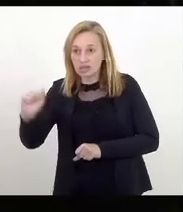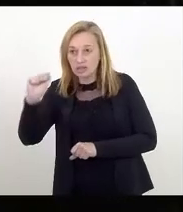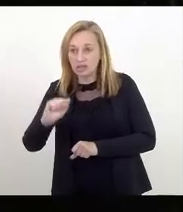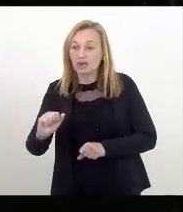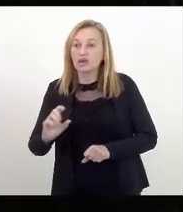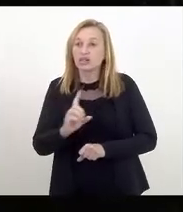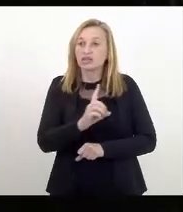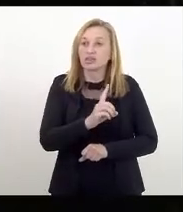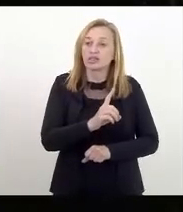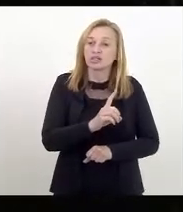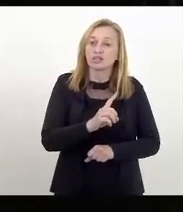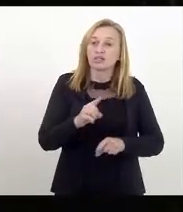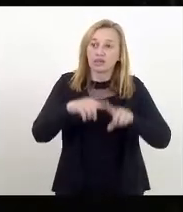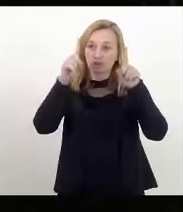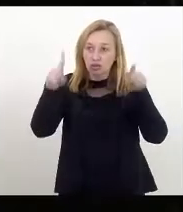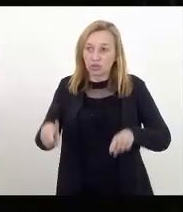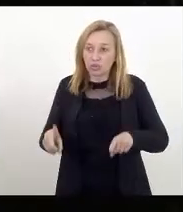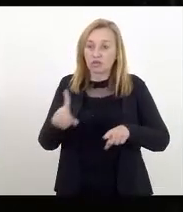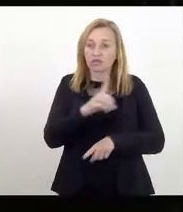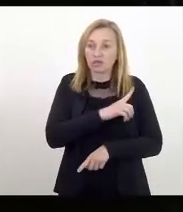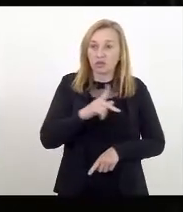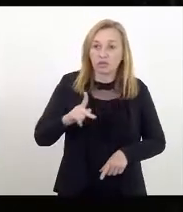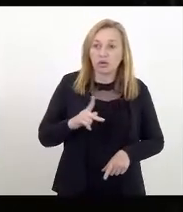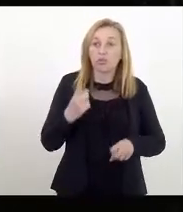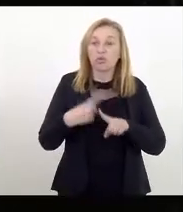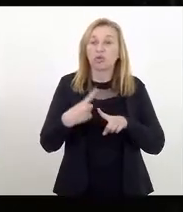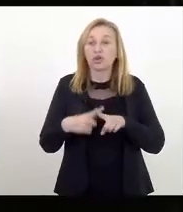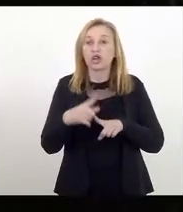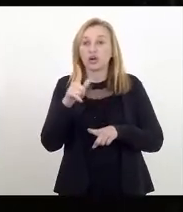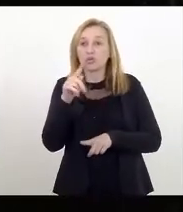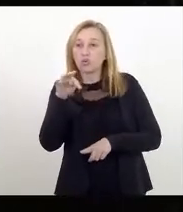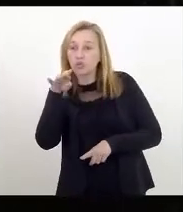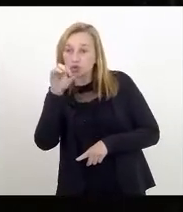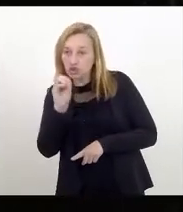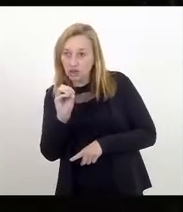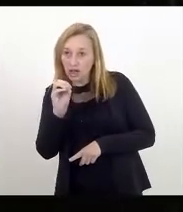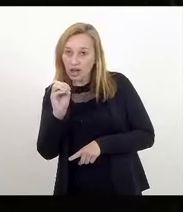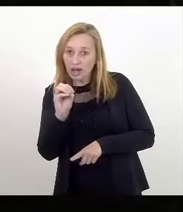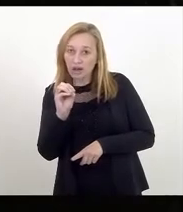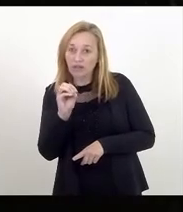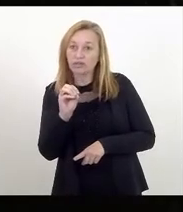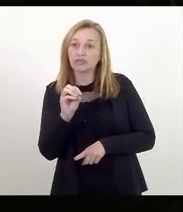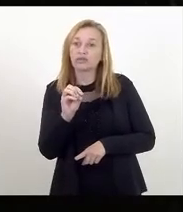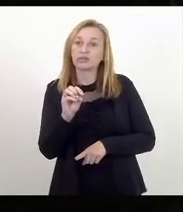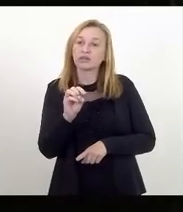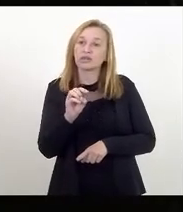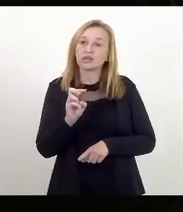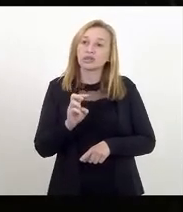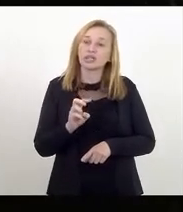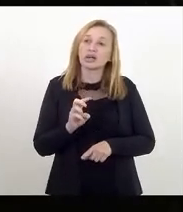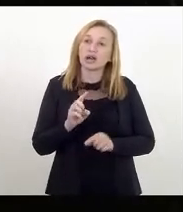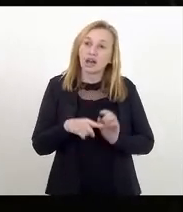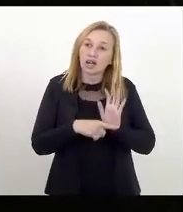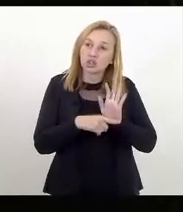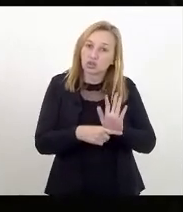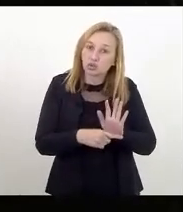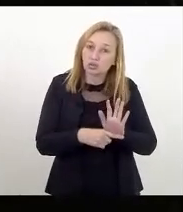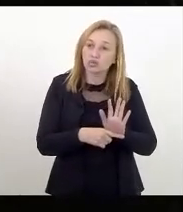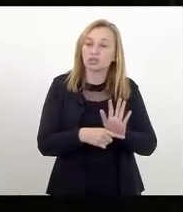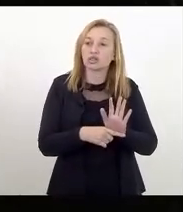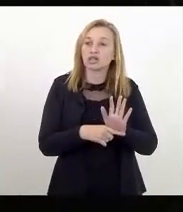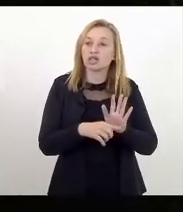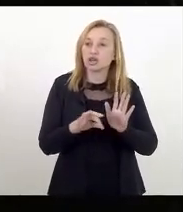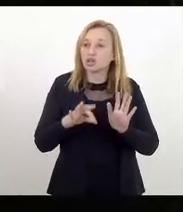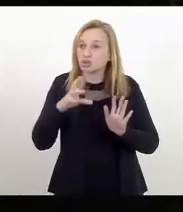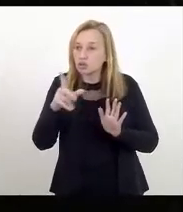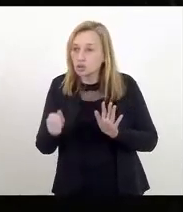Defensoria, porque o Gustavo tem assento no FOSPERG, e o Gustavo